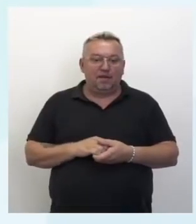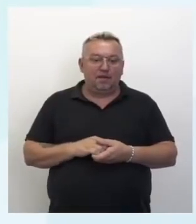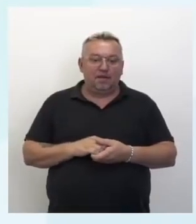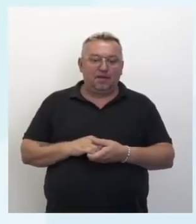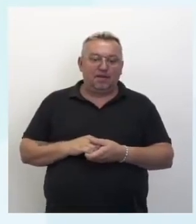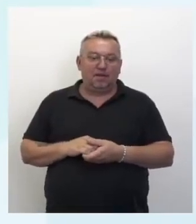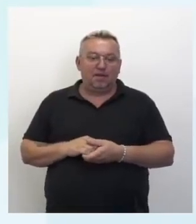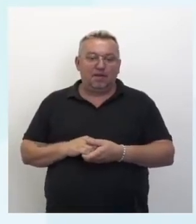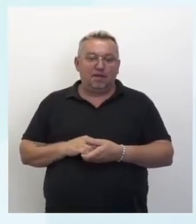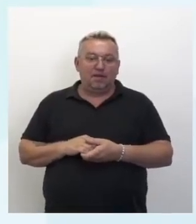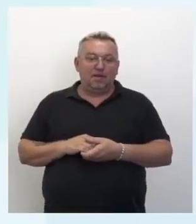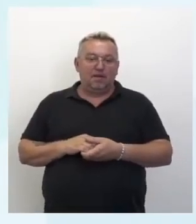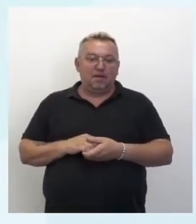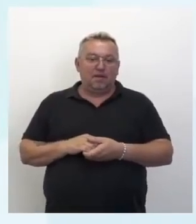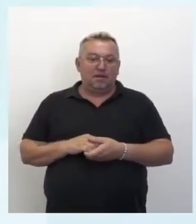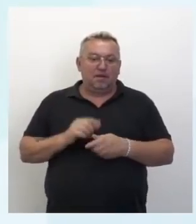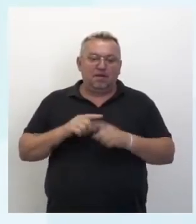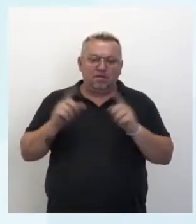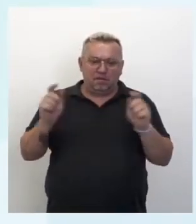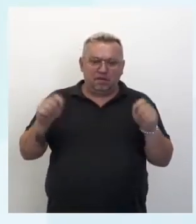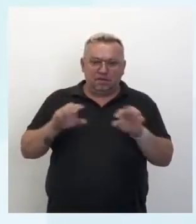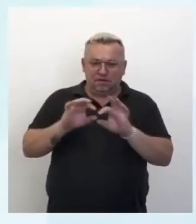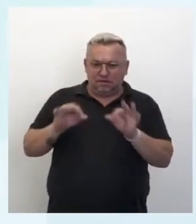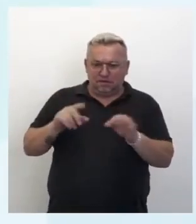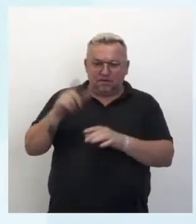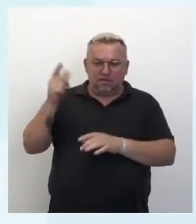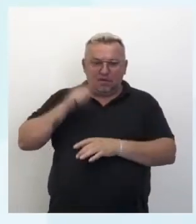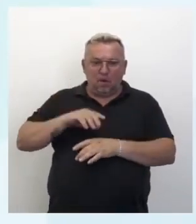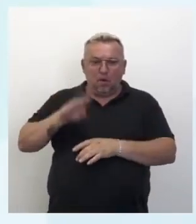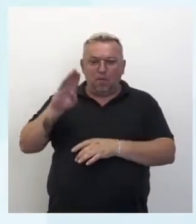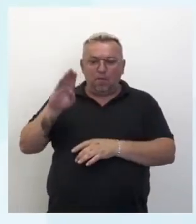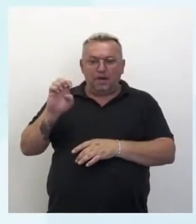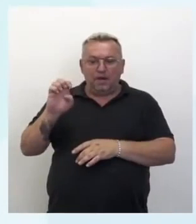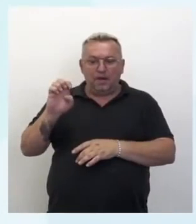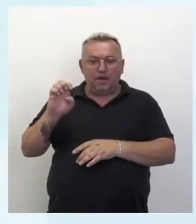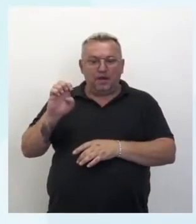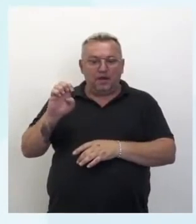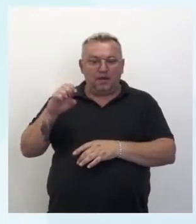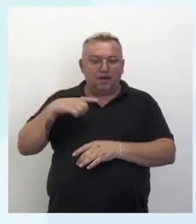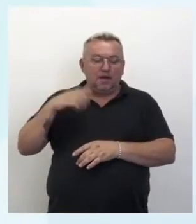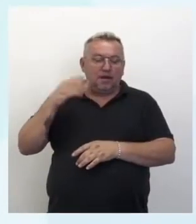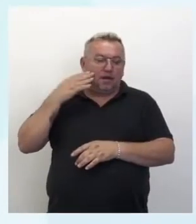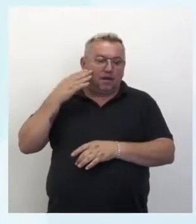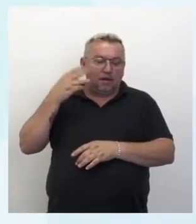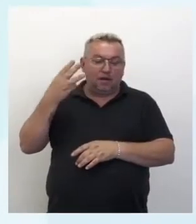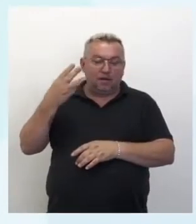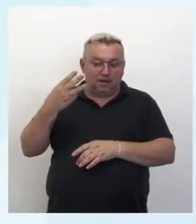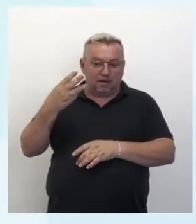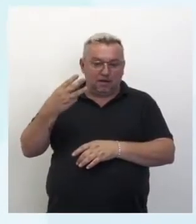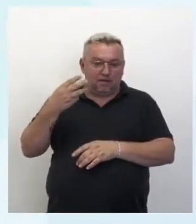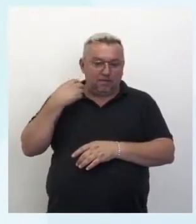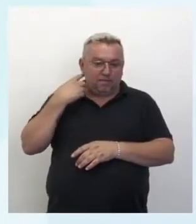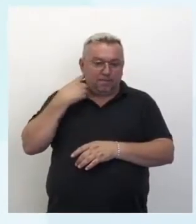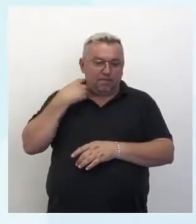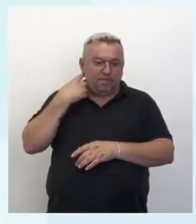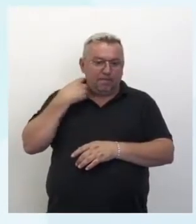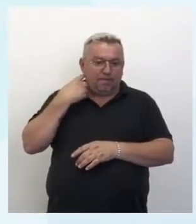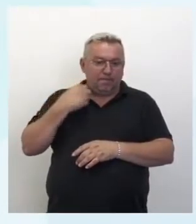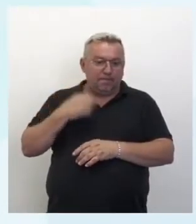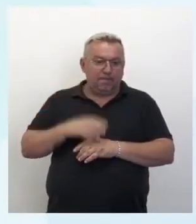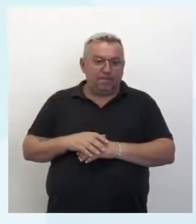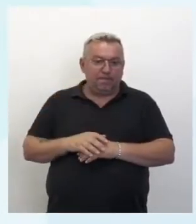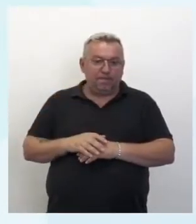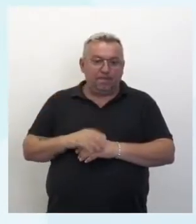de novo explicar. Então, mas é simples. Para você entender o verbo be, você tem que entender essas 3 palavras aqui. Vou deixar tudo colorido hoje. Que é o